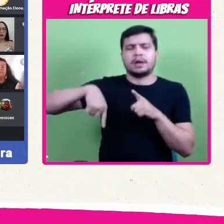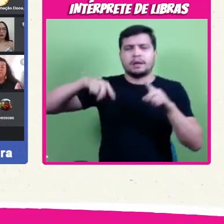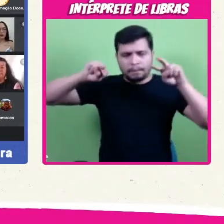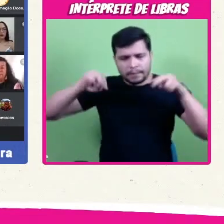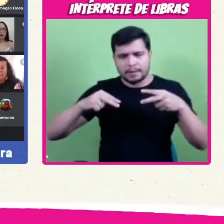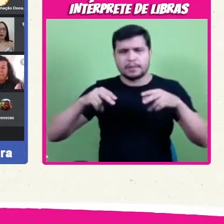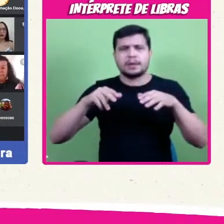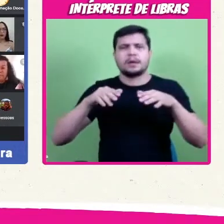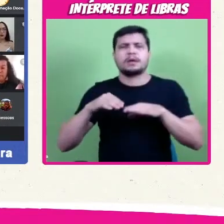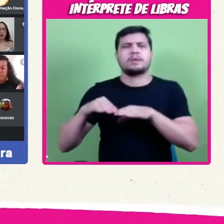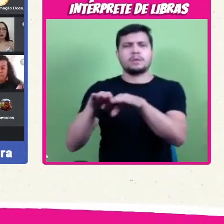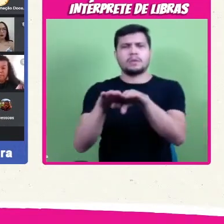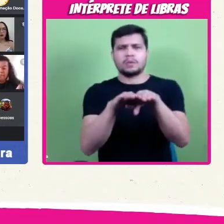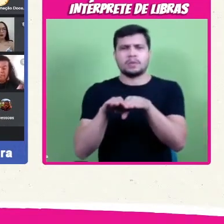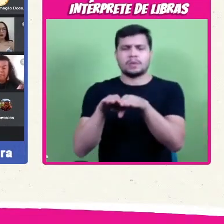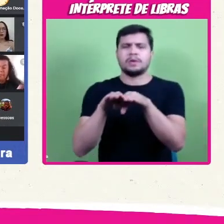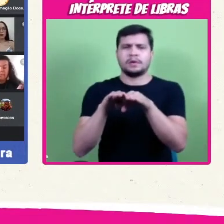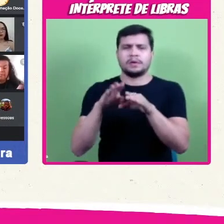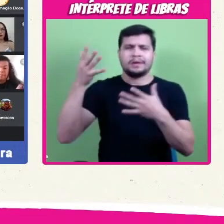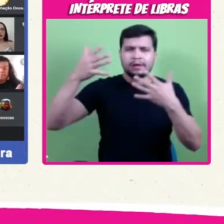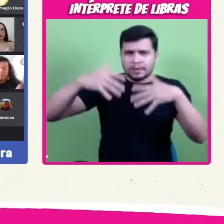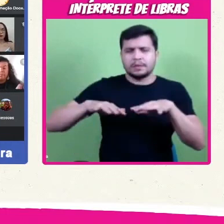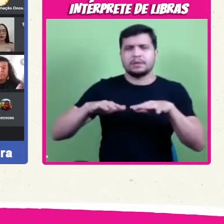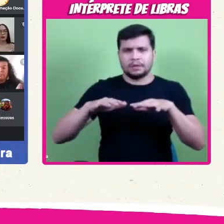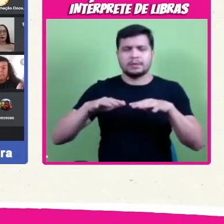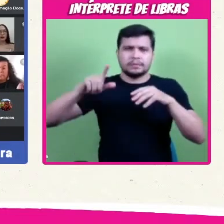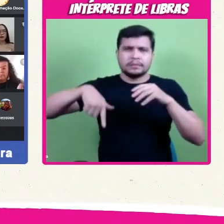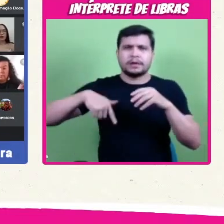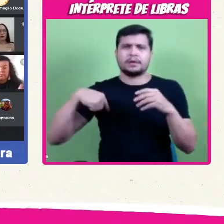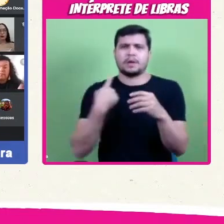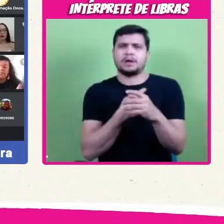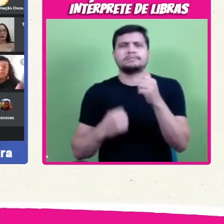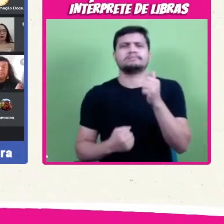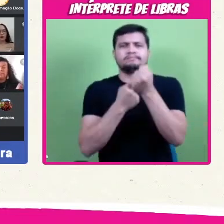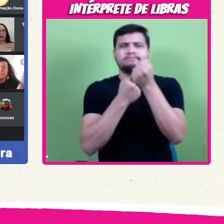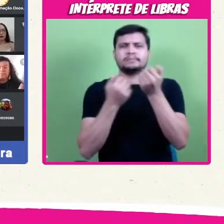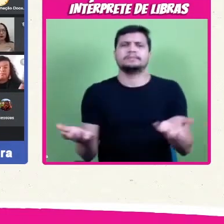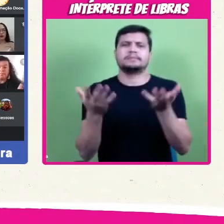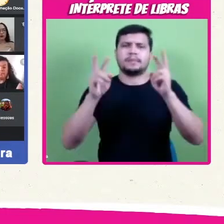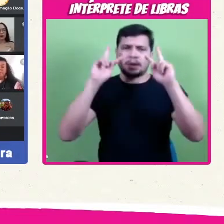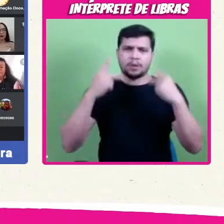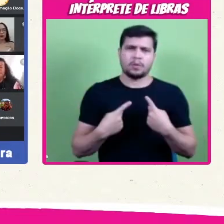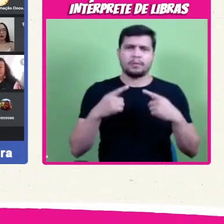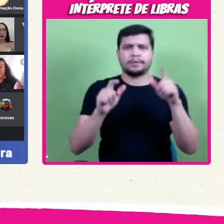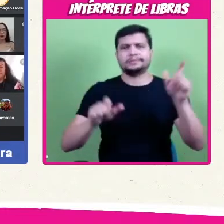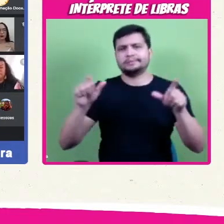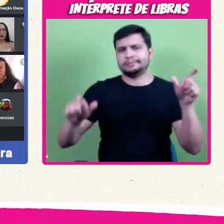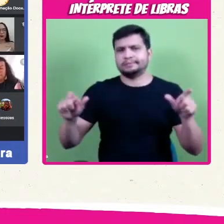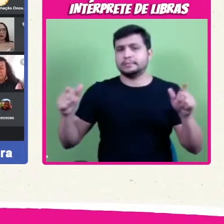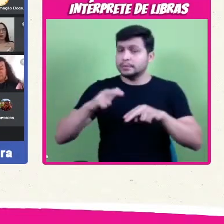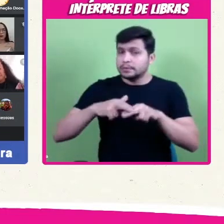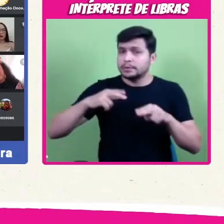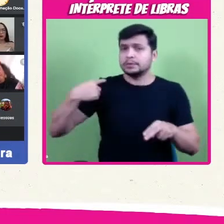da inclusão, é defender a humanidade. Então, seguiremos juntos,